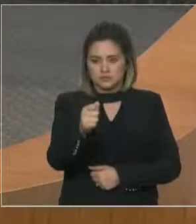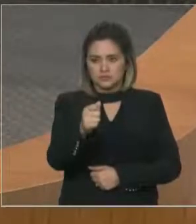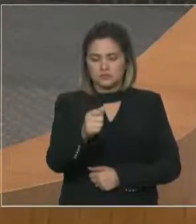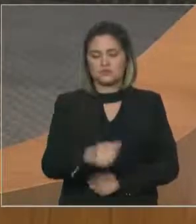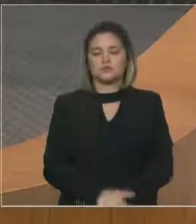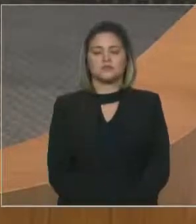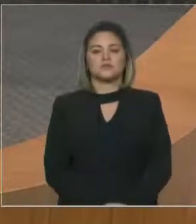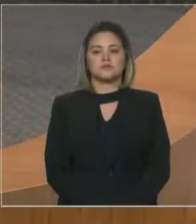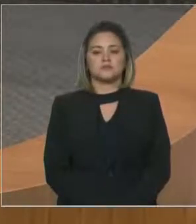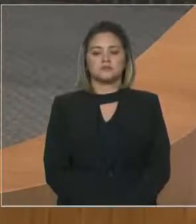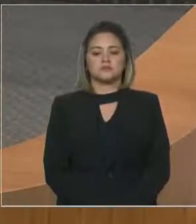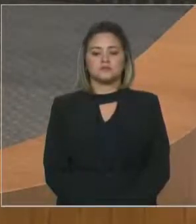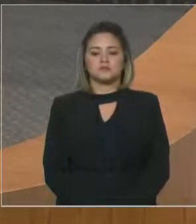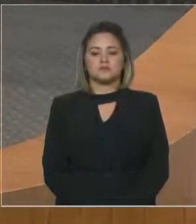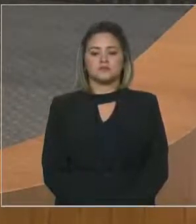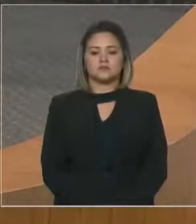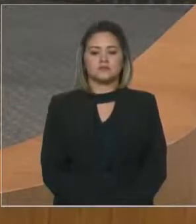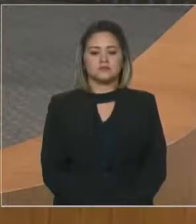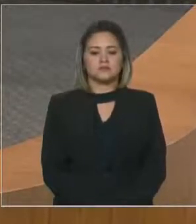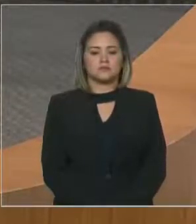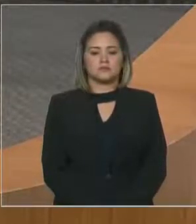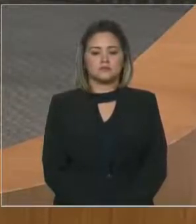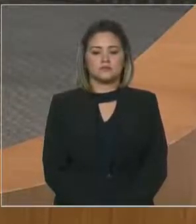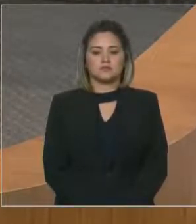eu ocupo essa tribuna hoje